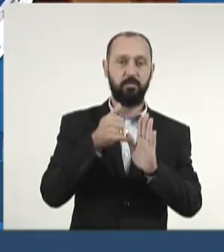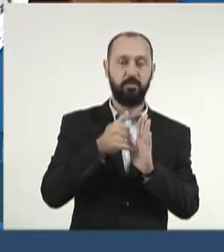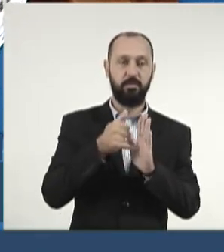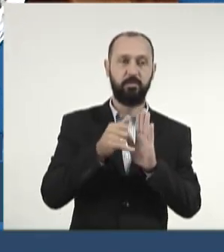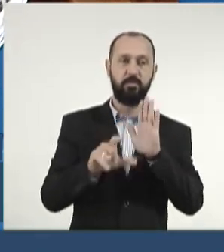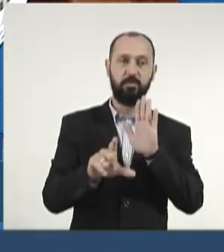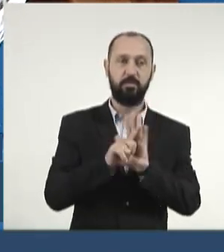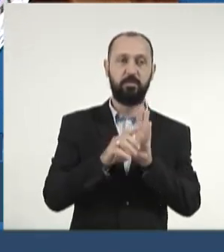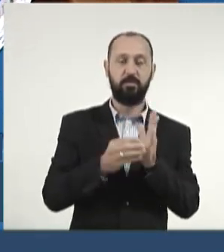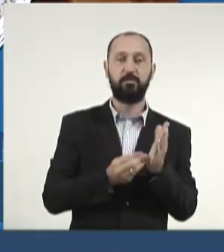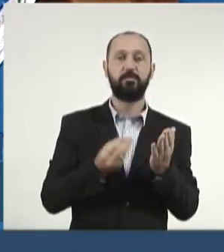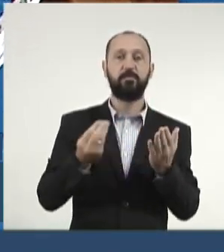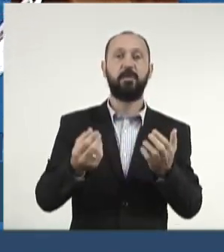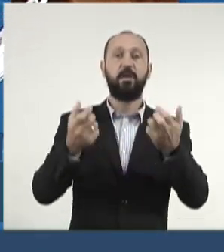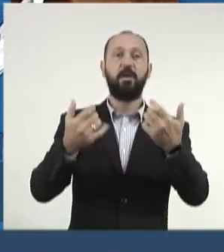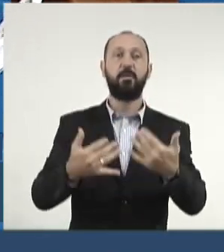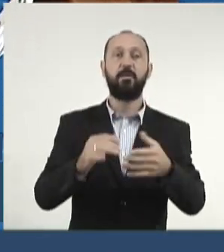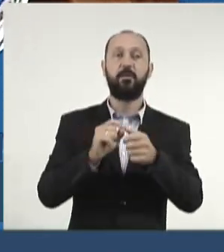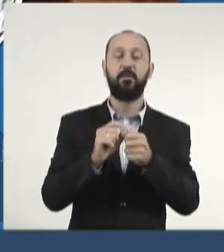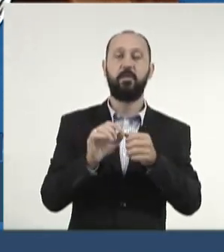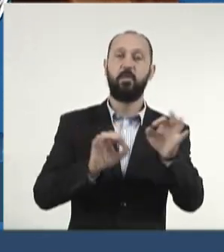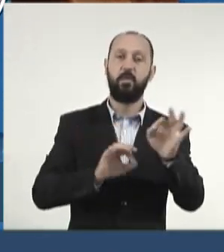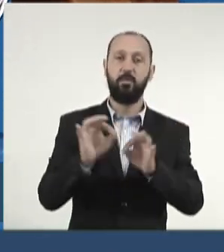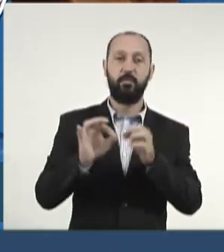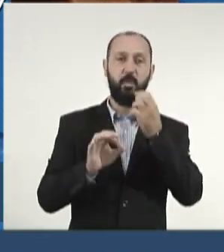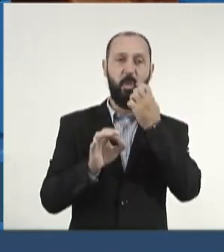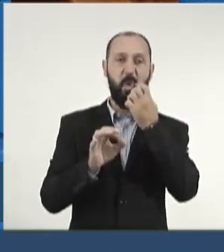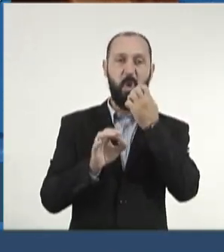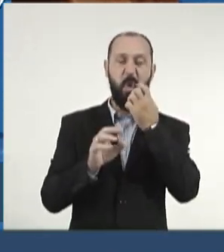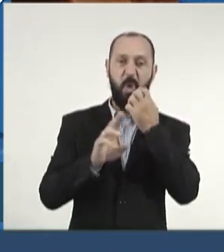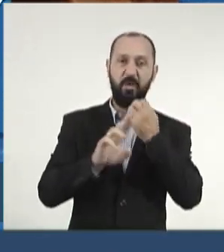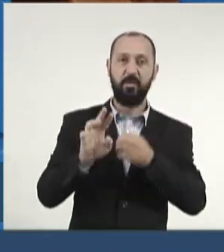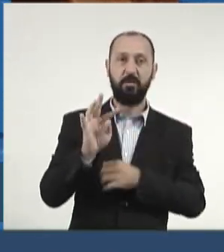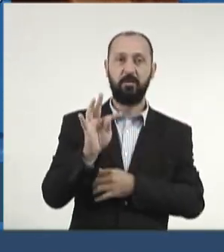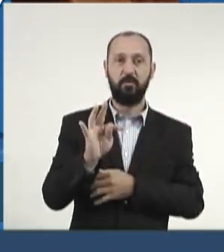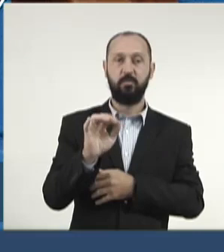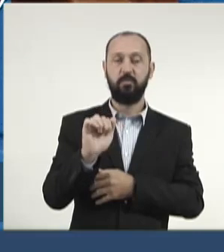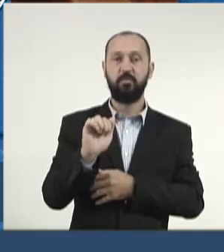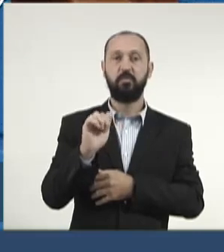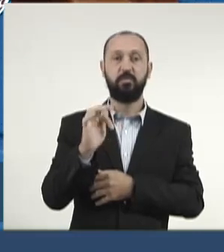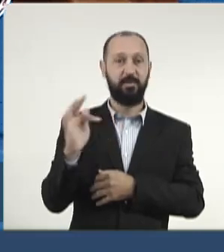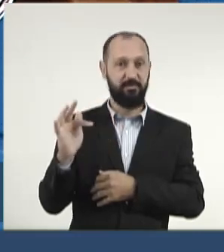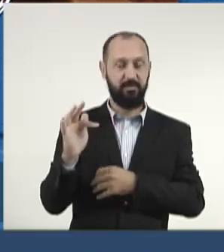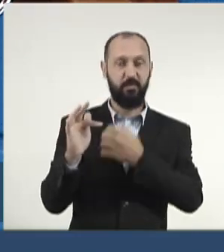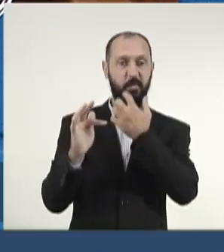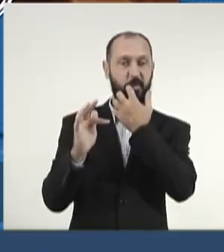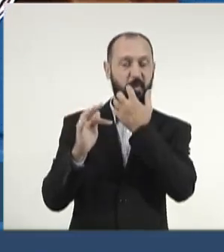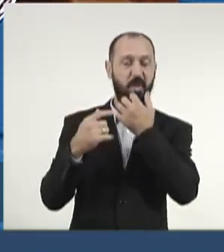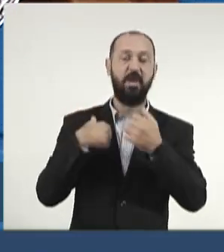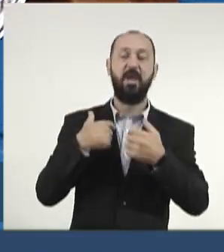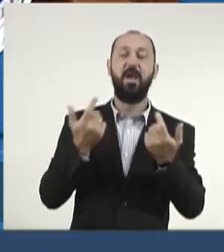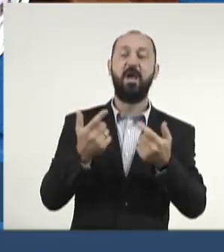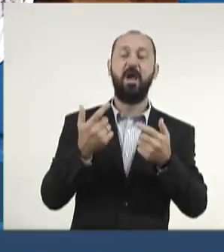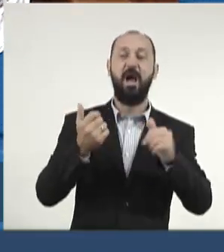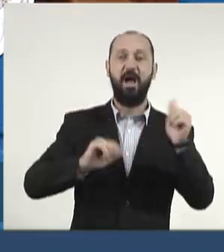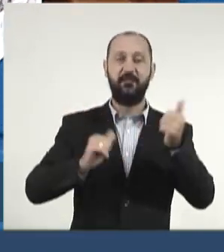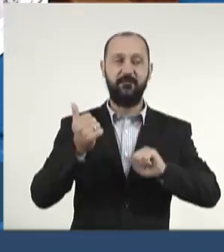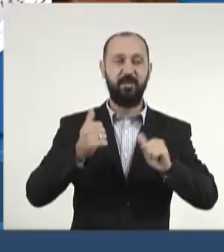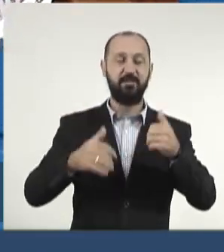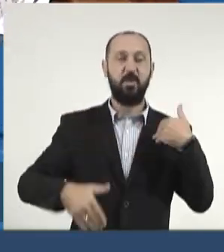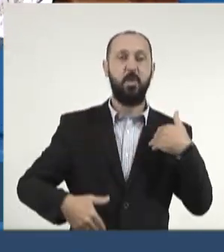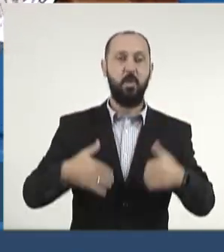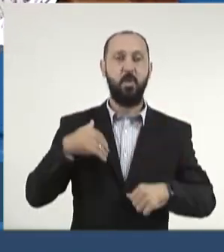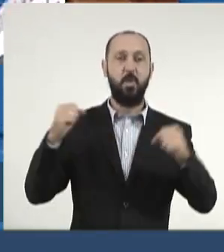lei que dispõe sobre a realização dos chamados TAFs, testes de aptidão física